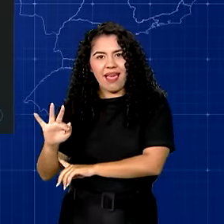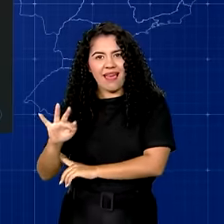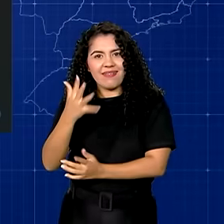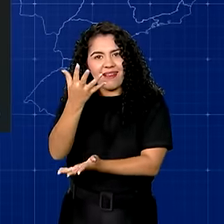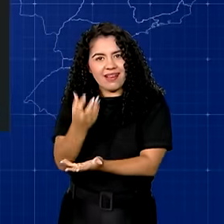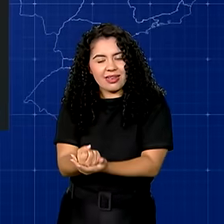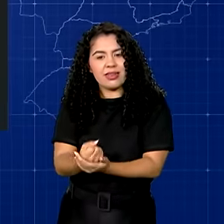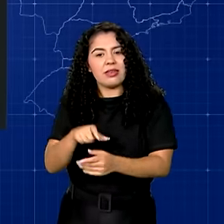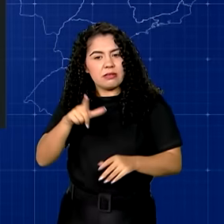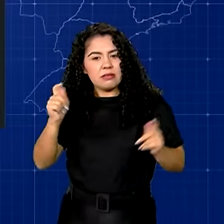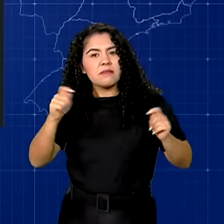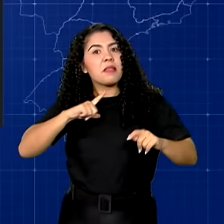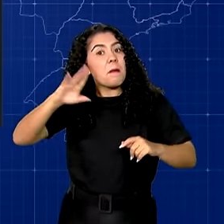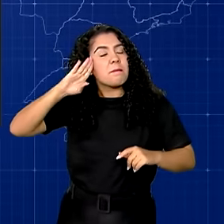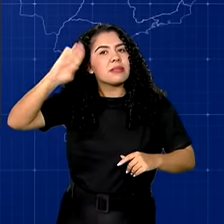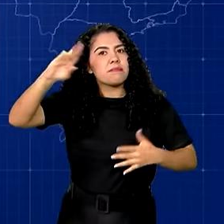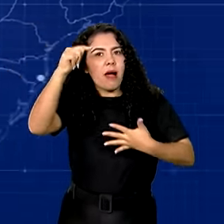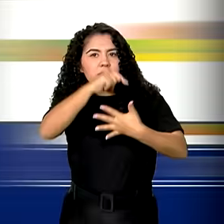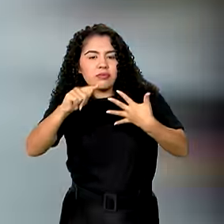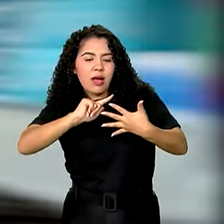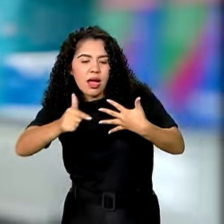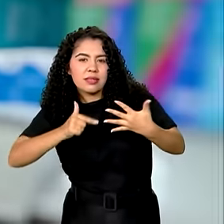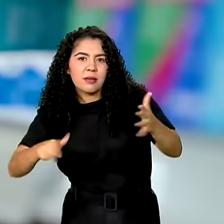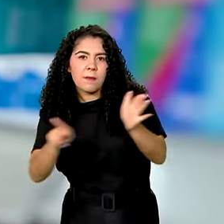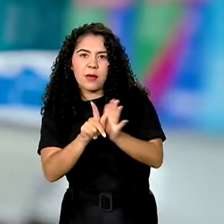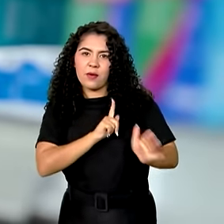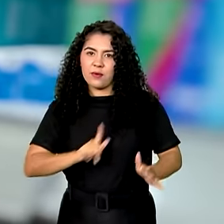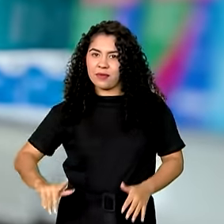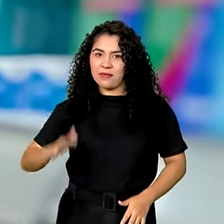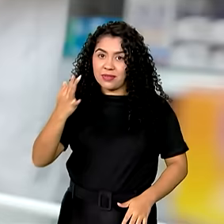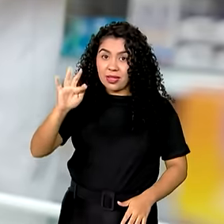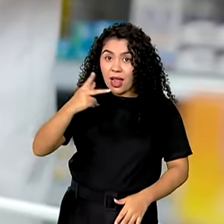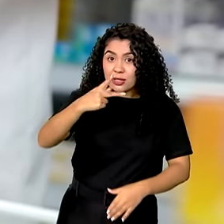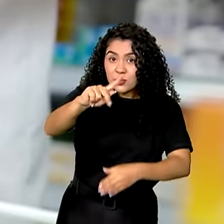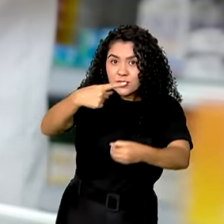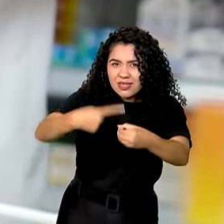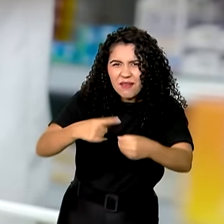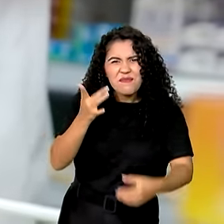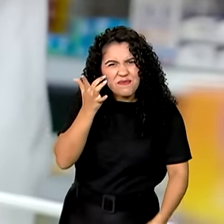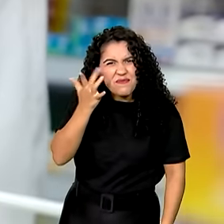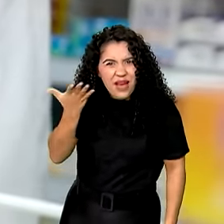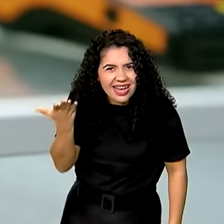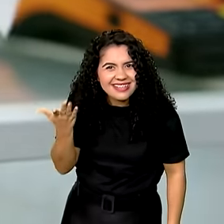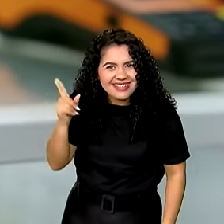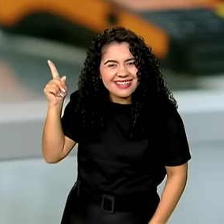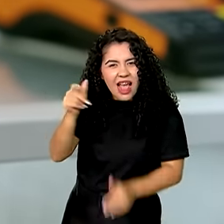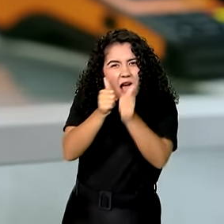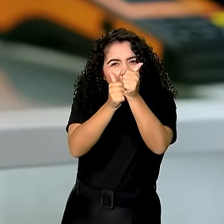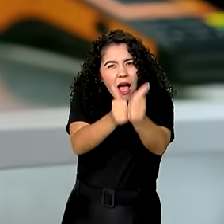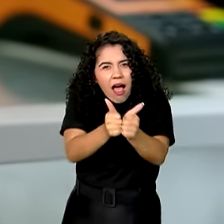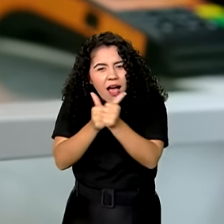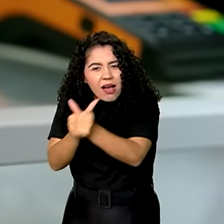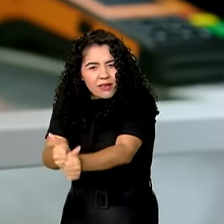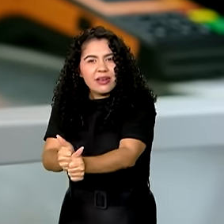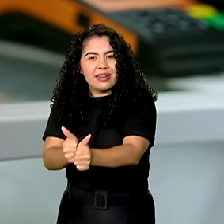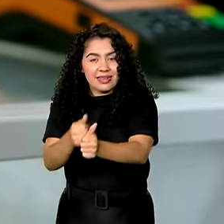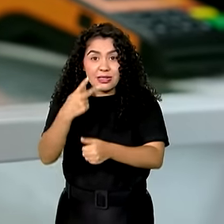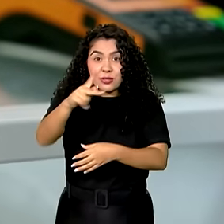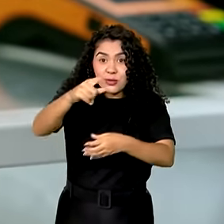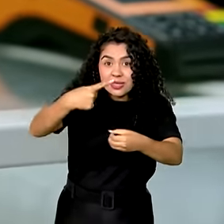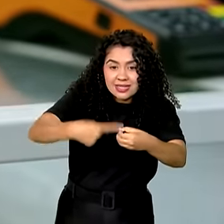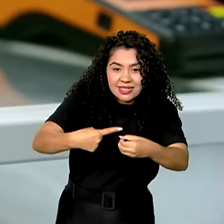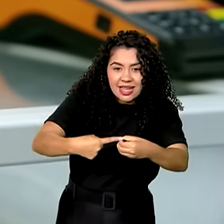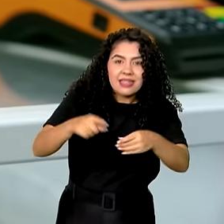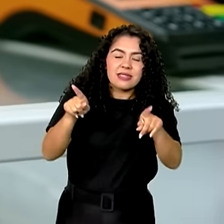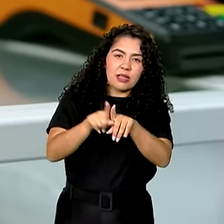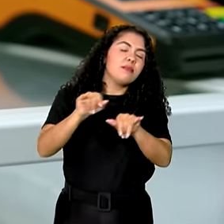principais entregas do governo federal na sua cidade. Viu como é fácil acompanhar os investimentos do governo federal no seu município e